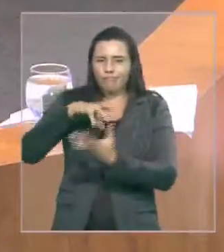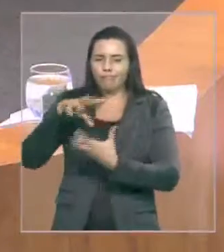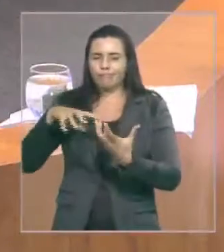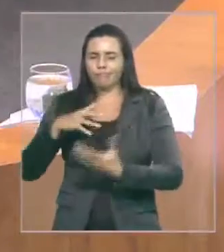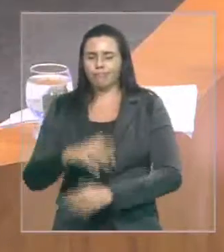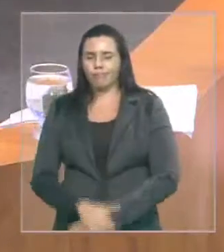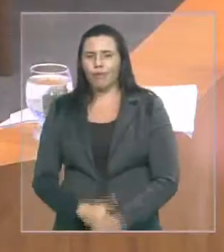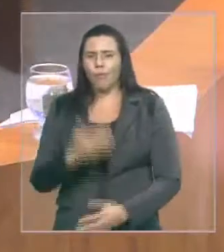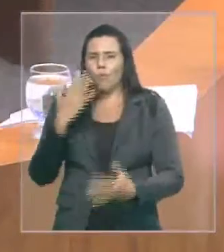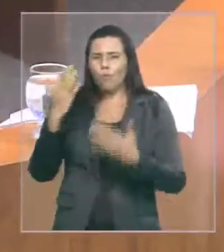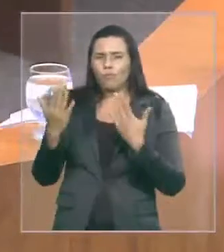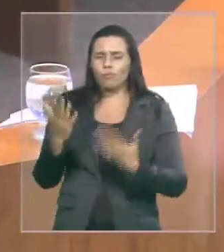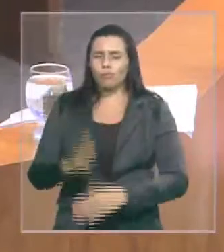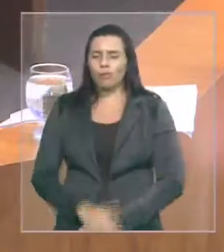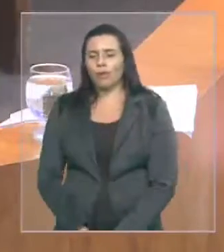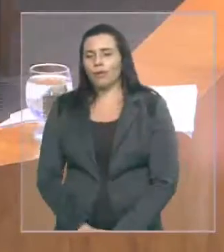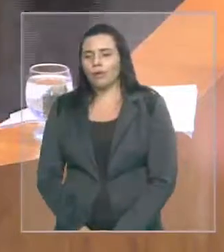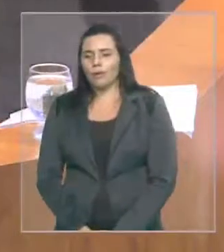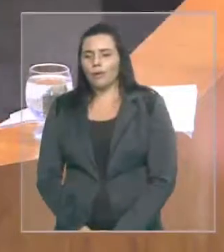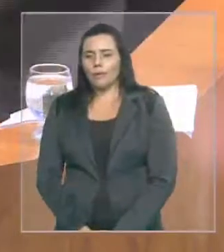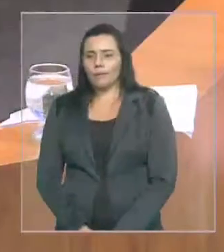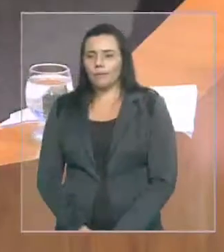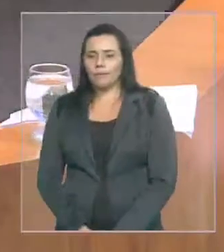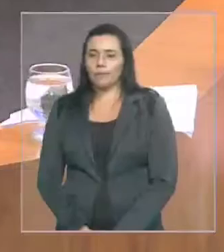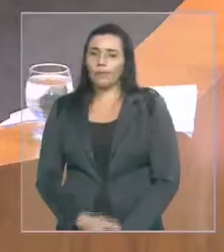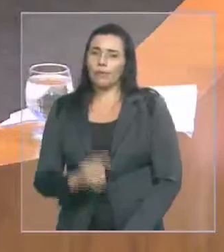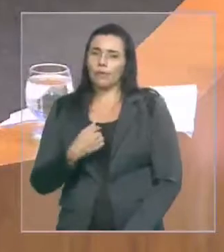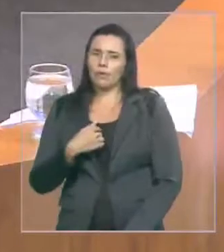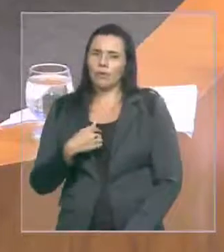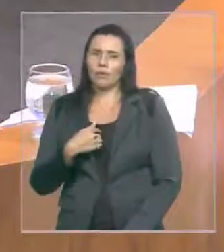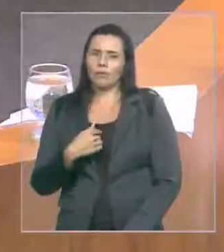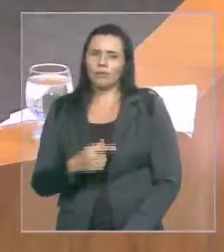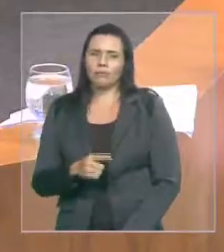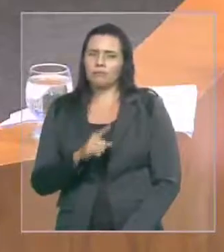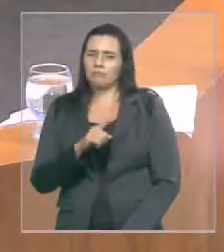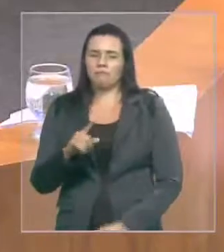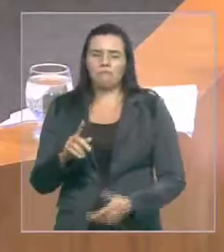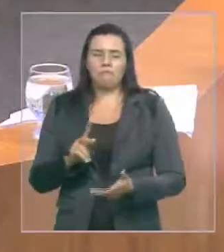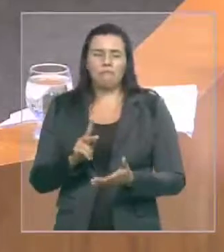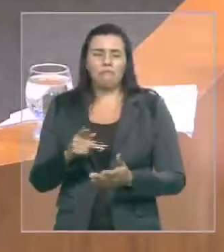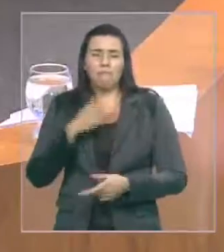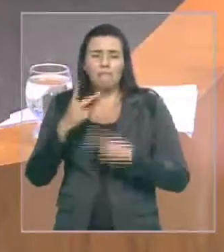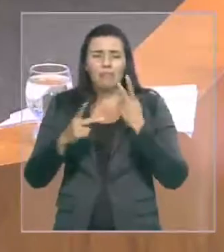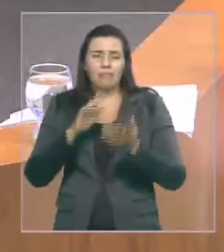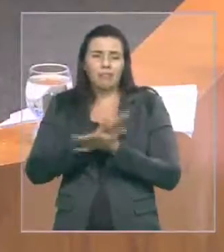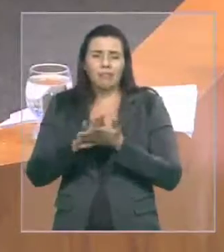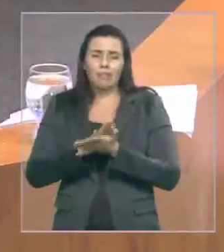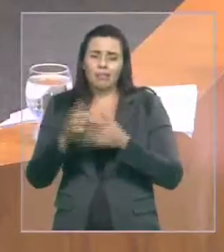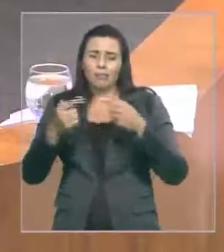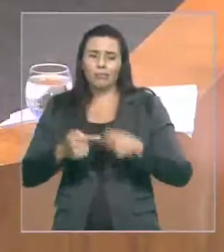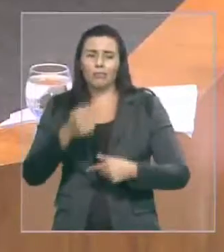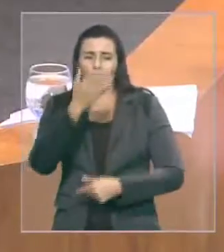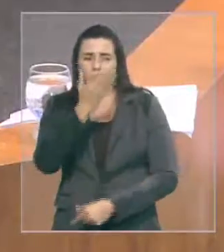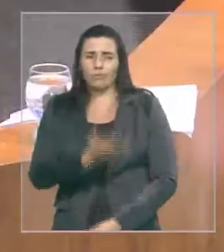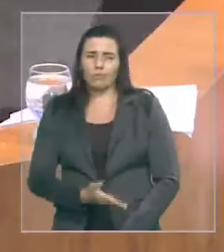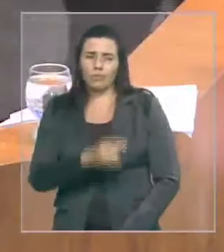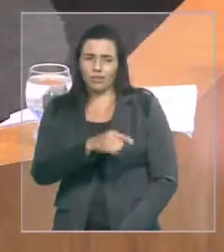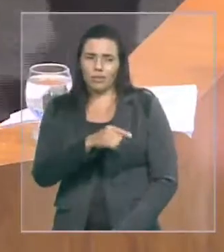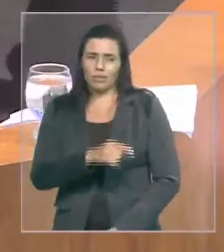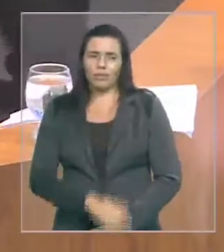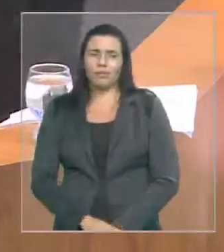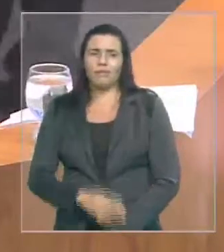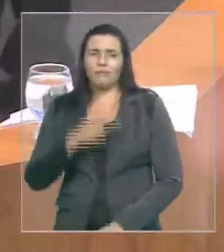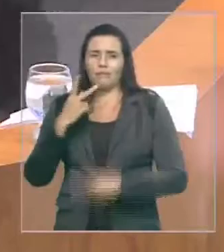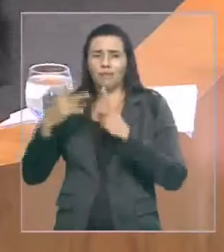E eu não vou nem falar do pronunciamento de Vossa Excelência aqui na tribuna, porque todos os companheiros e a imprensa assistiu Vossa